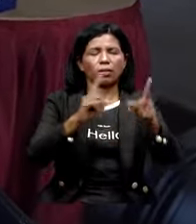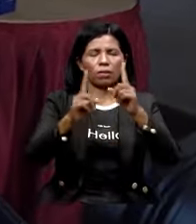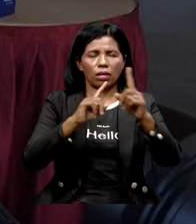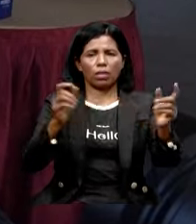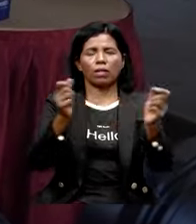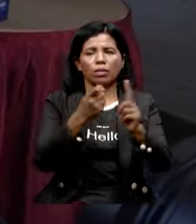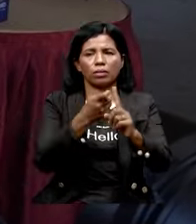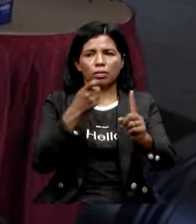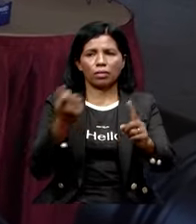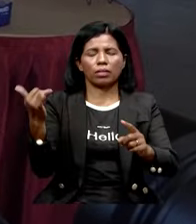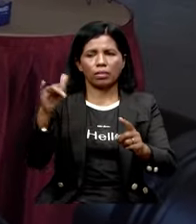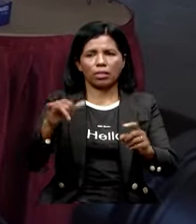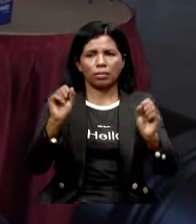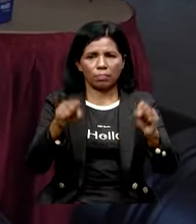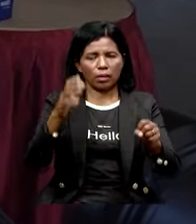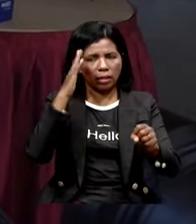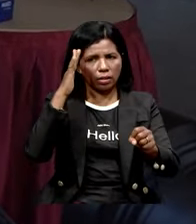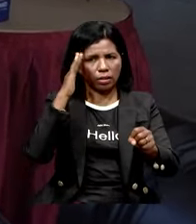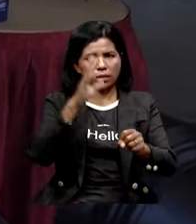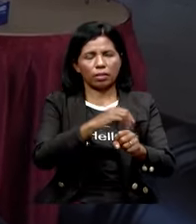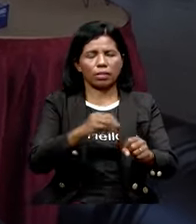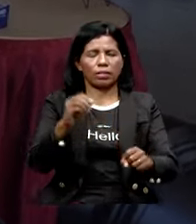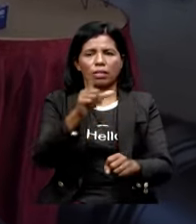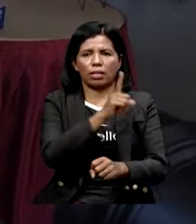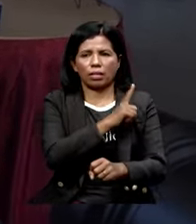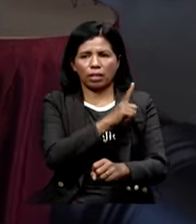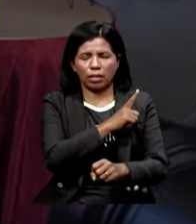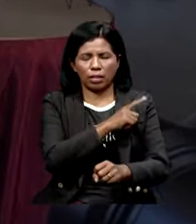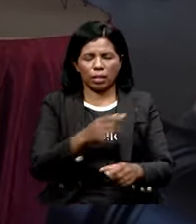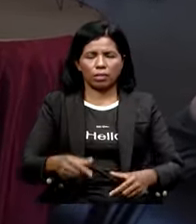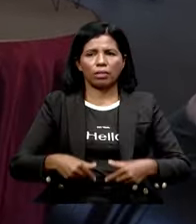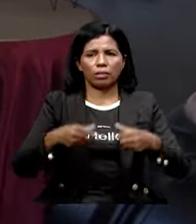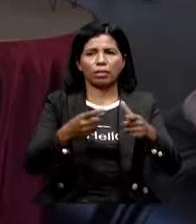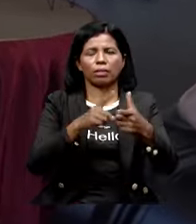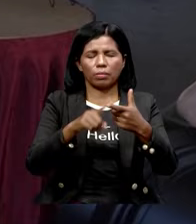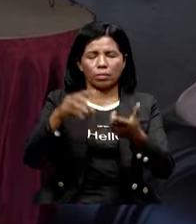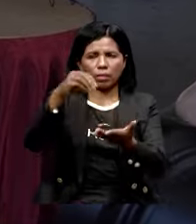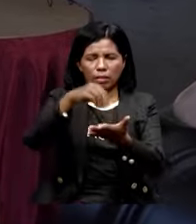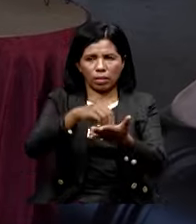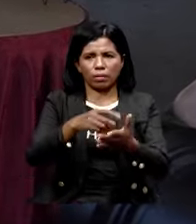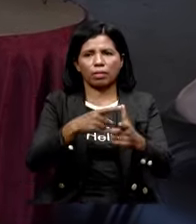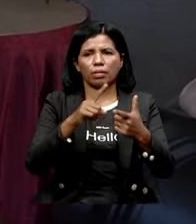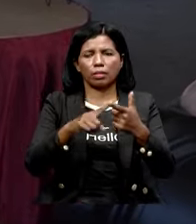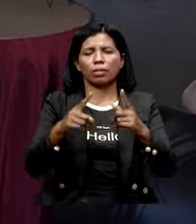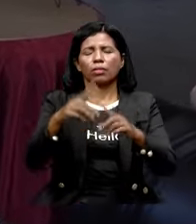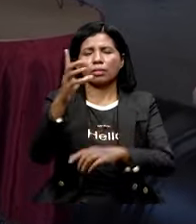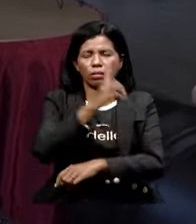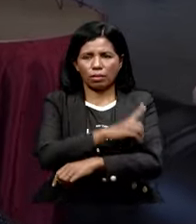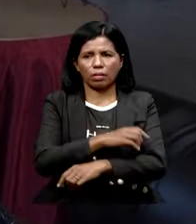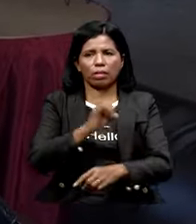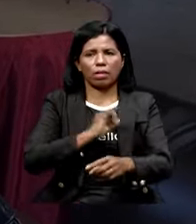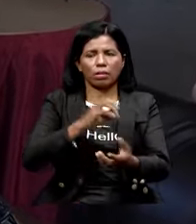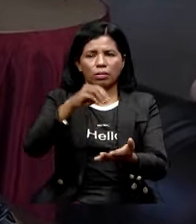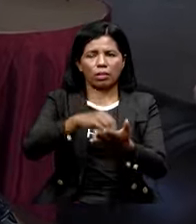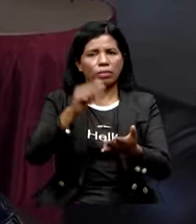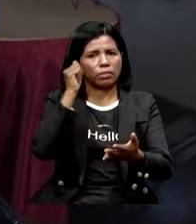você, se era a vez, até nessa generalera, né, para o fogo. Depois se tal. E o rei, que era tal, feto